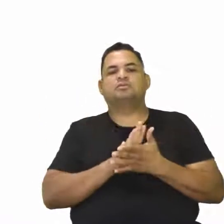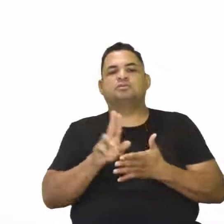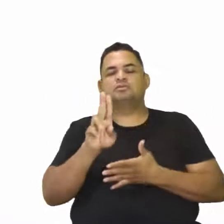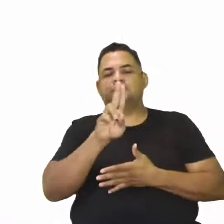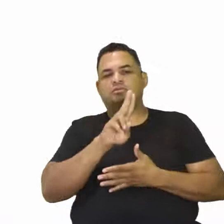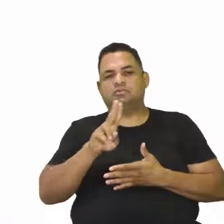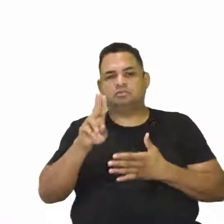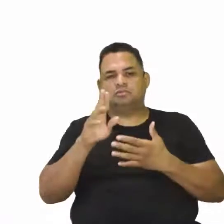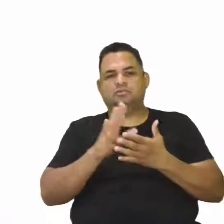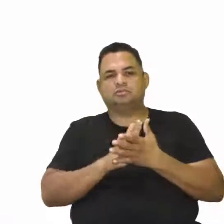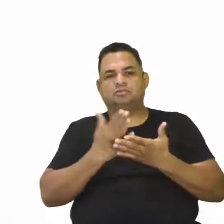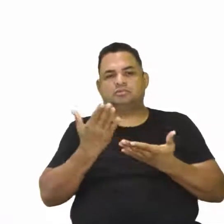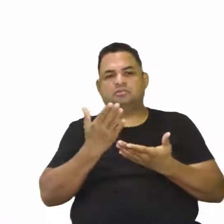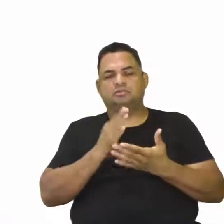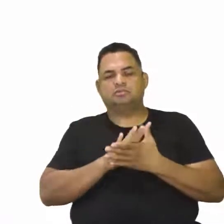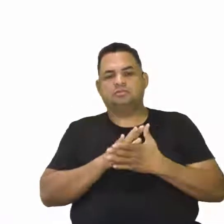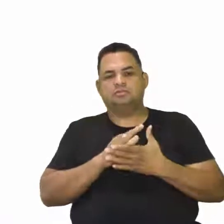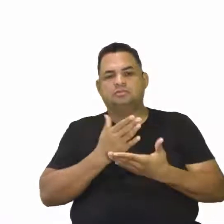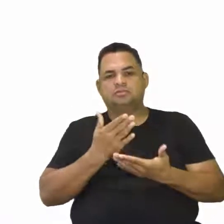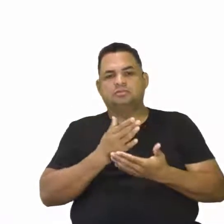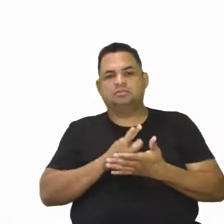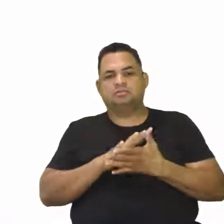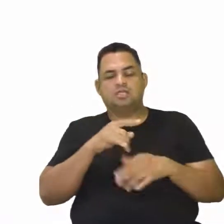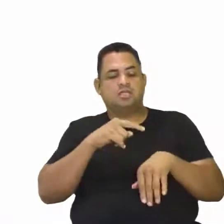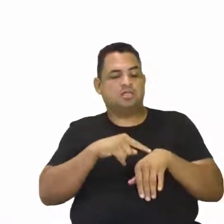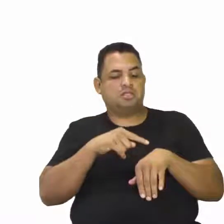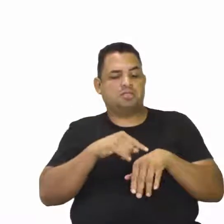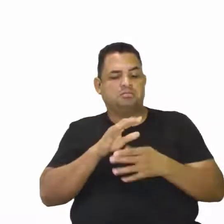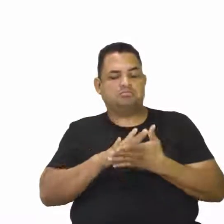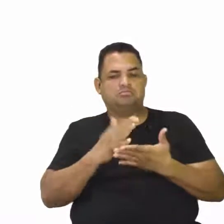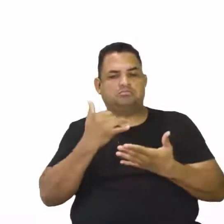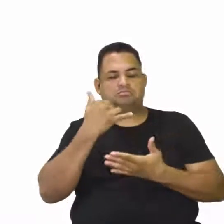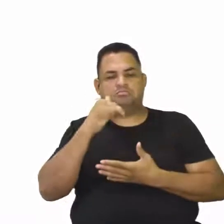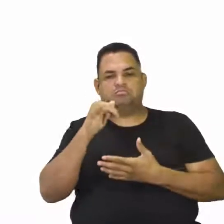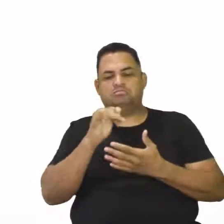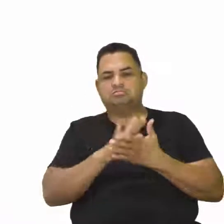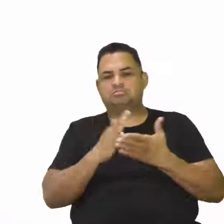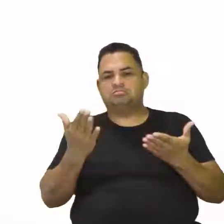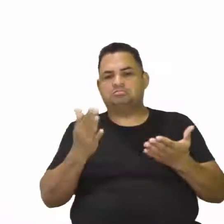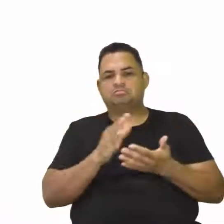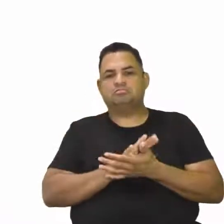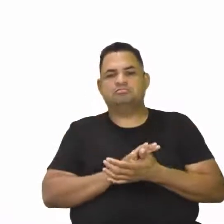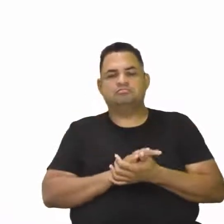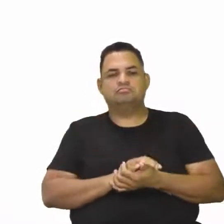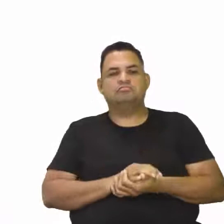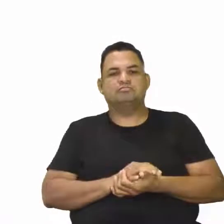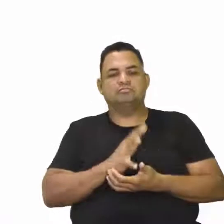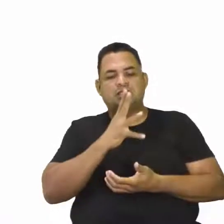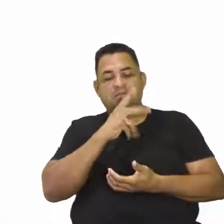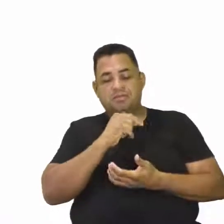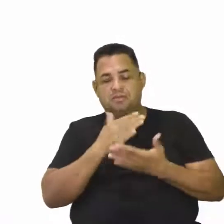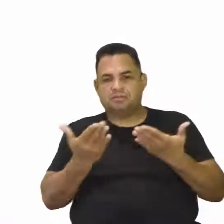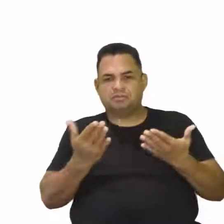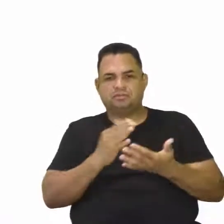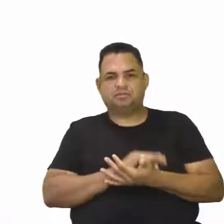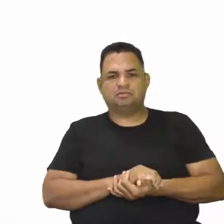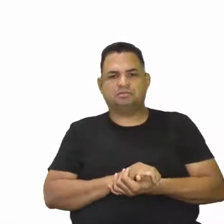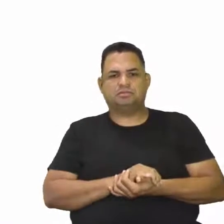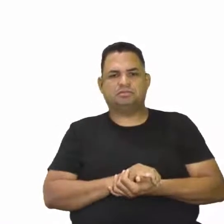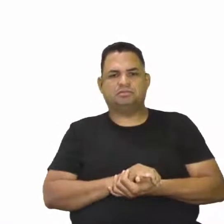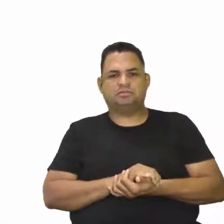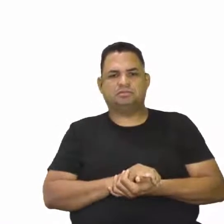com grande inversão de tempo e energia. Já, ela fica, gente, ela fica. Dano